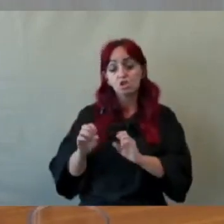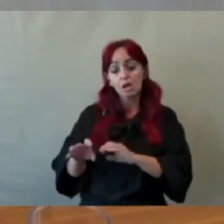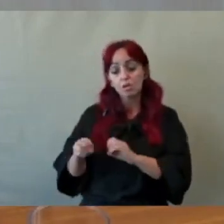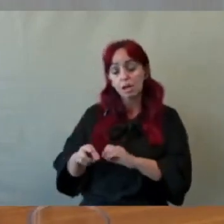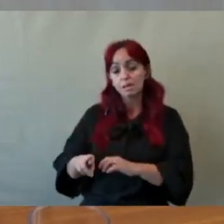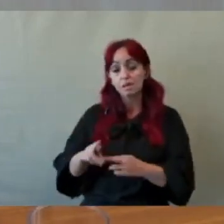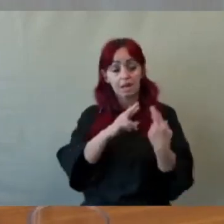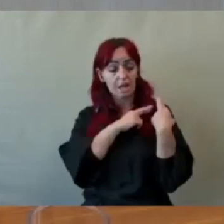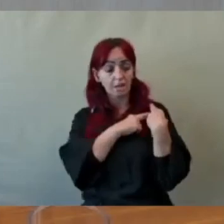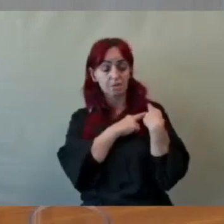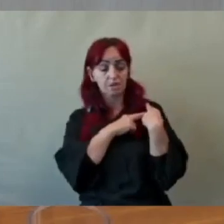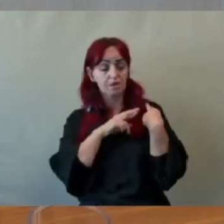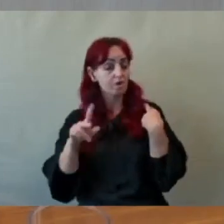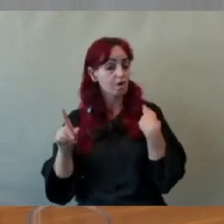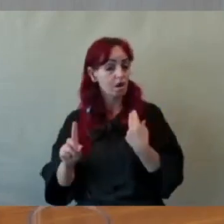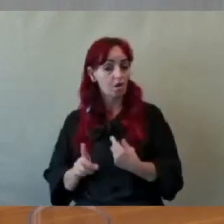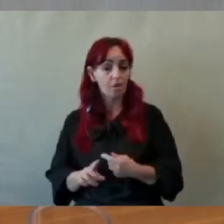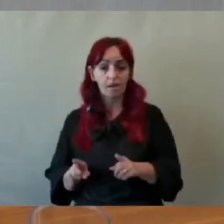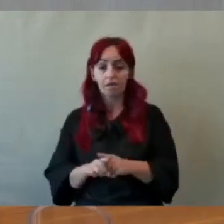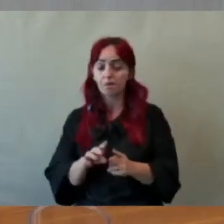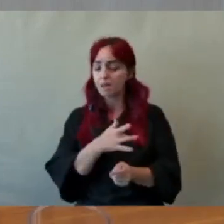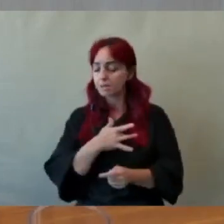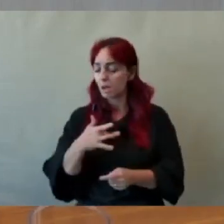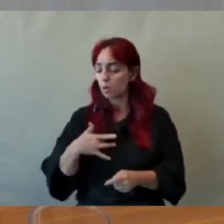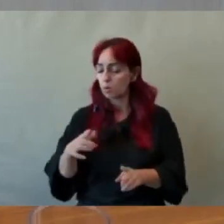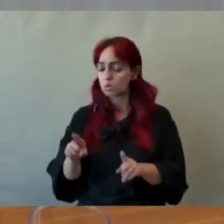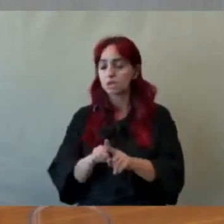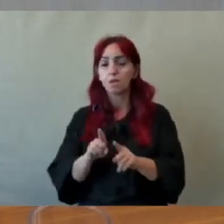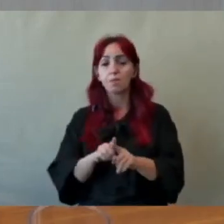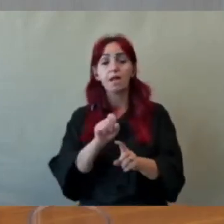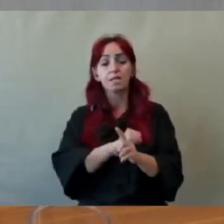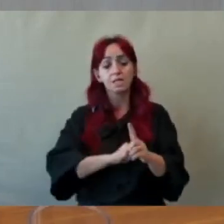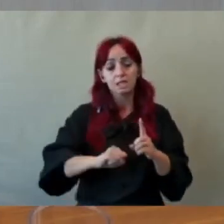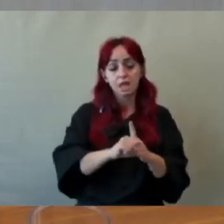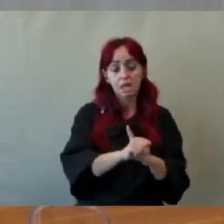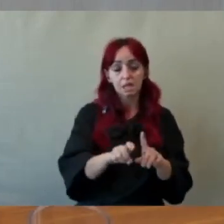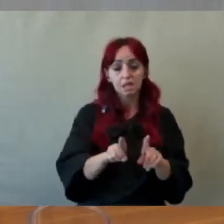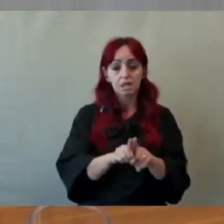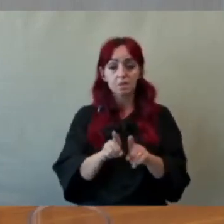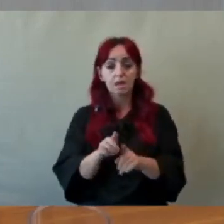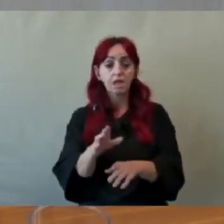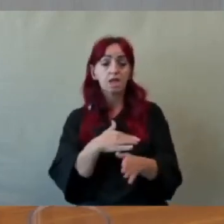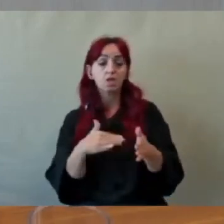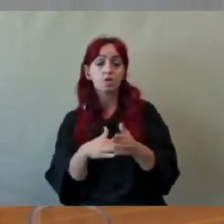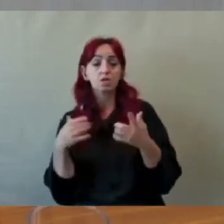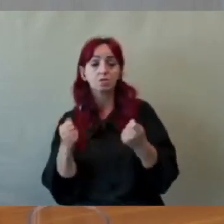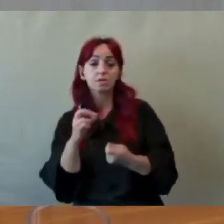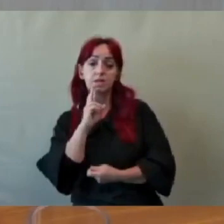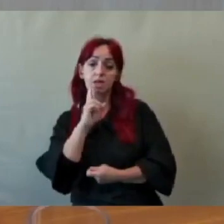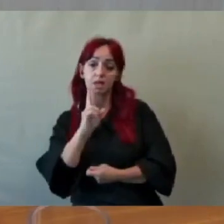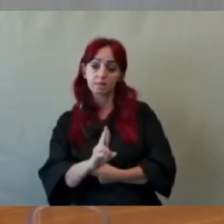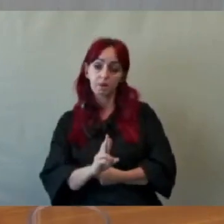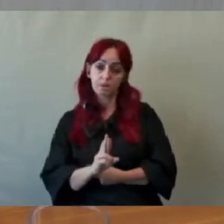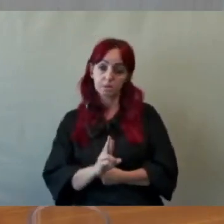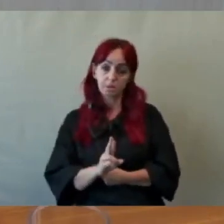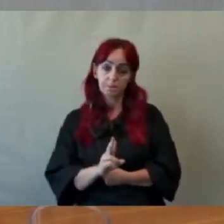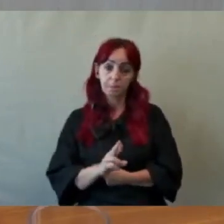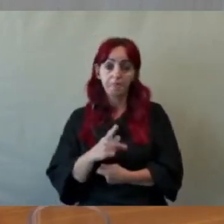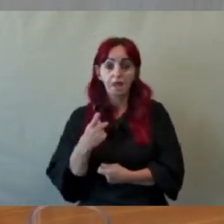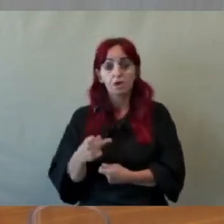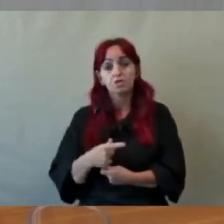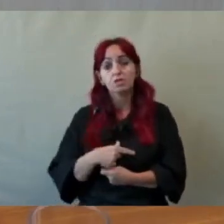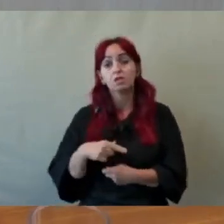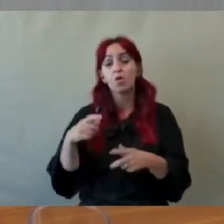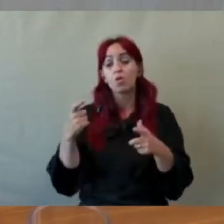cidade. A saúde também é, a assistência também é. E todas elas também têm que dar resposta. E nos seus devidos lugares.